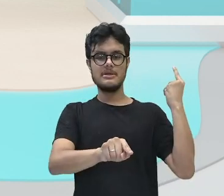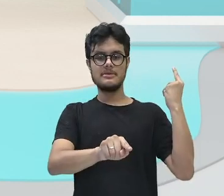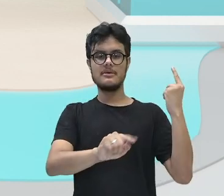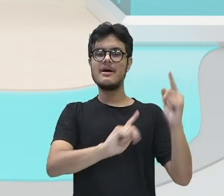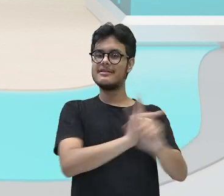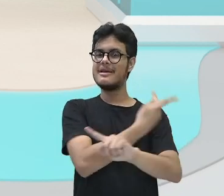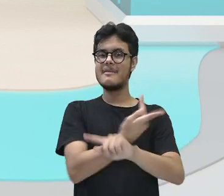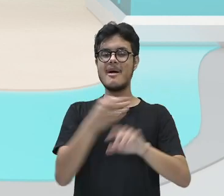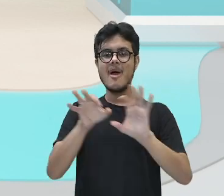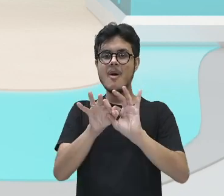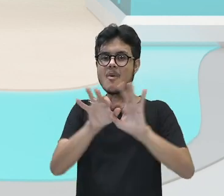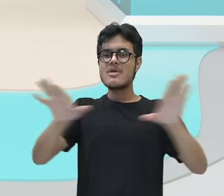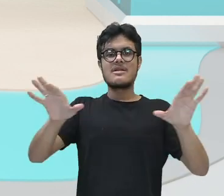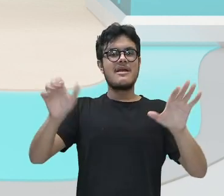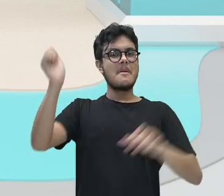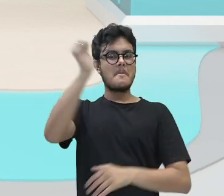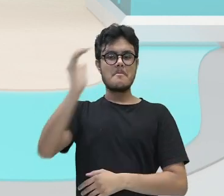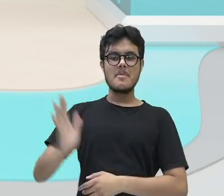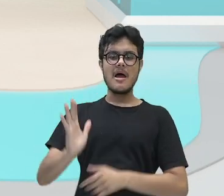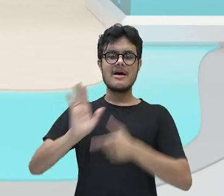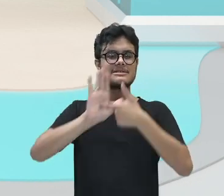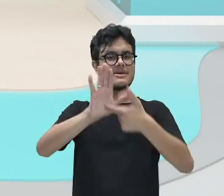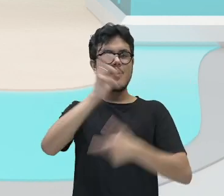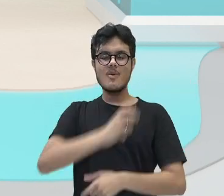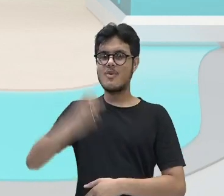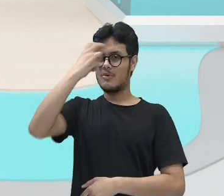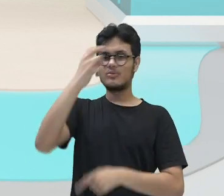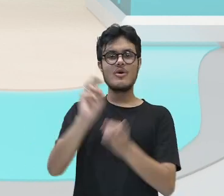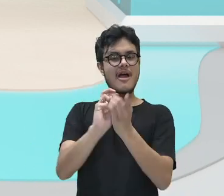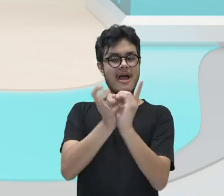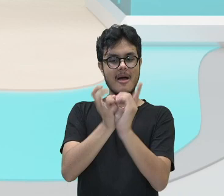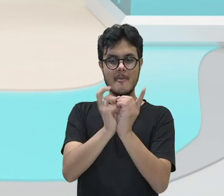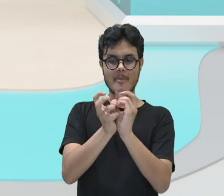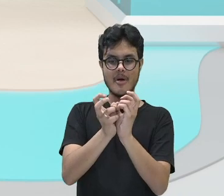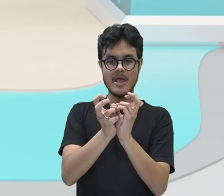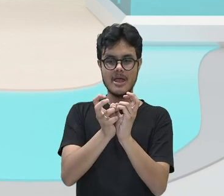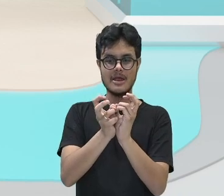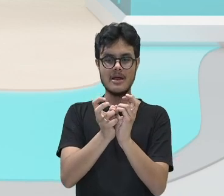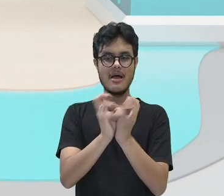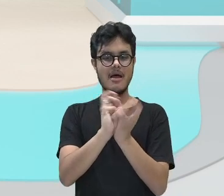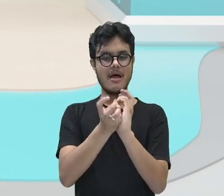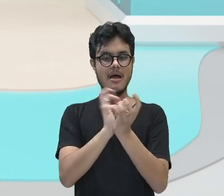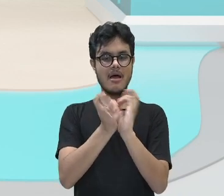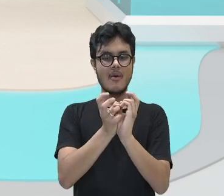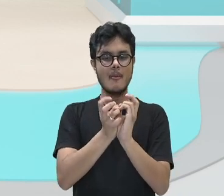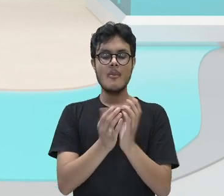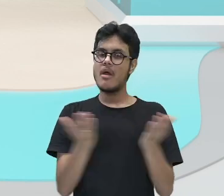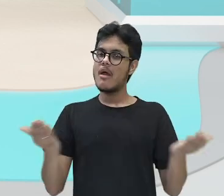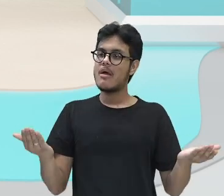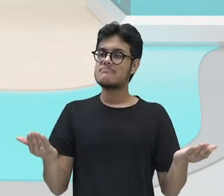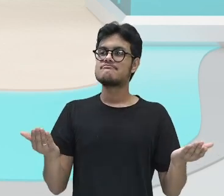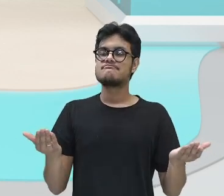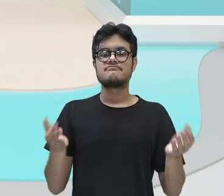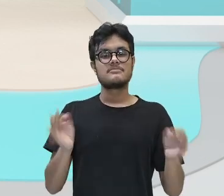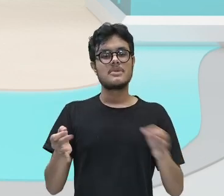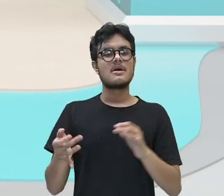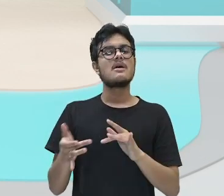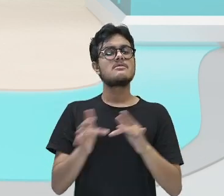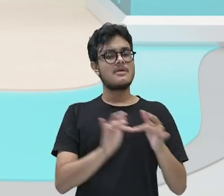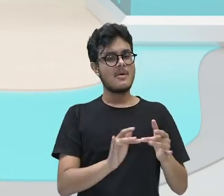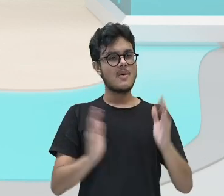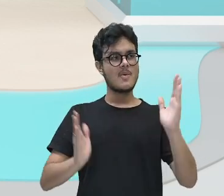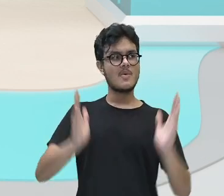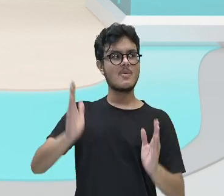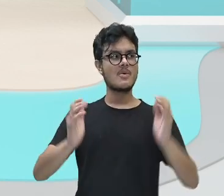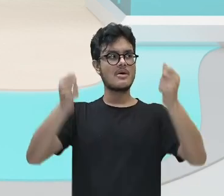repente hoje é a representação cultural do Brasil, a capoeira. Então, dentro desse contexto, nós